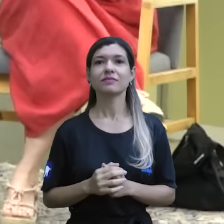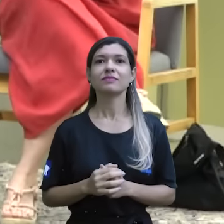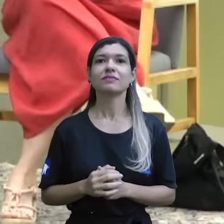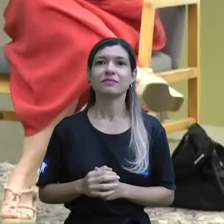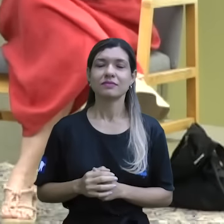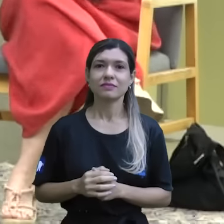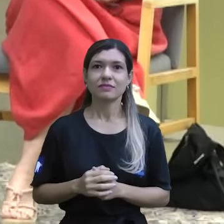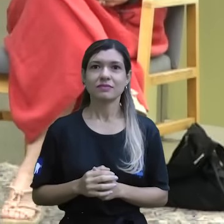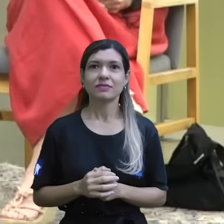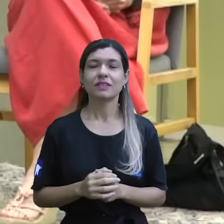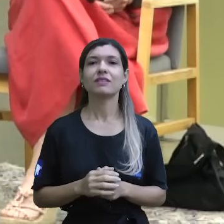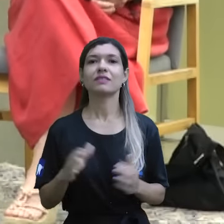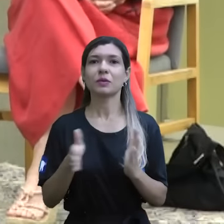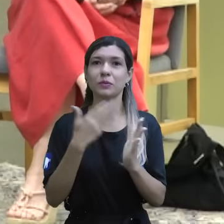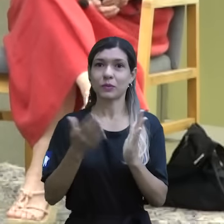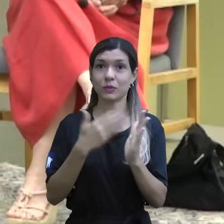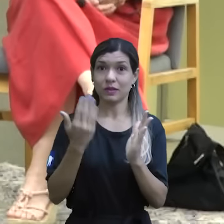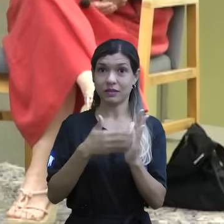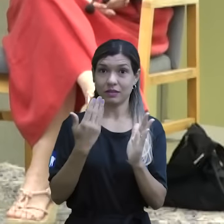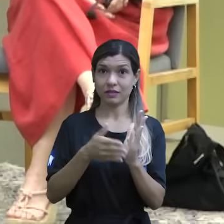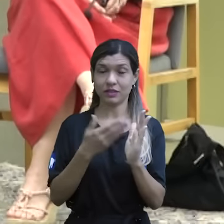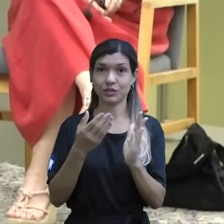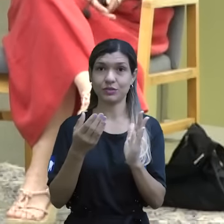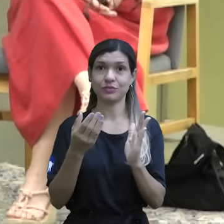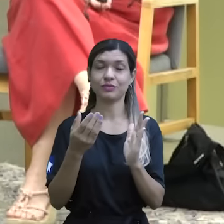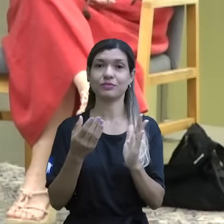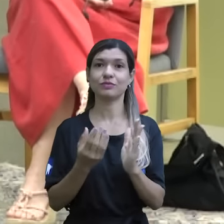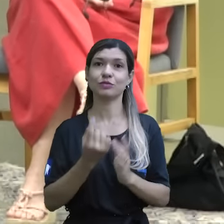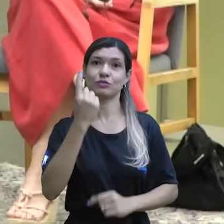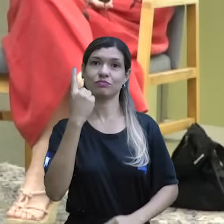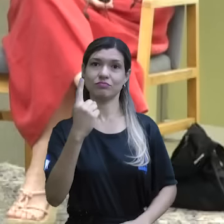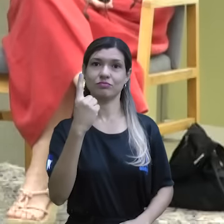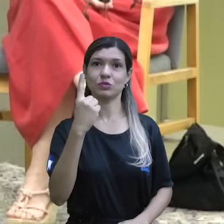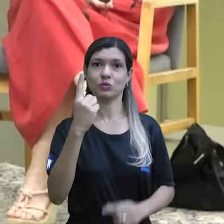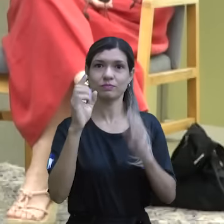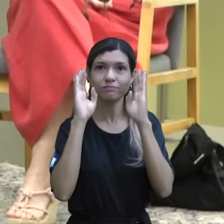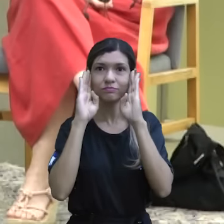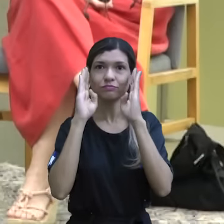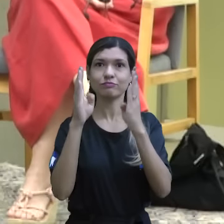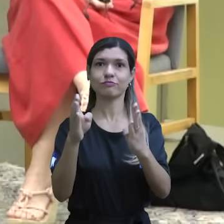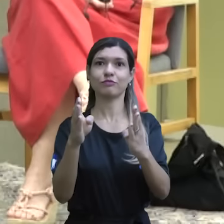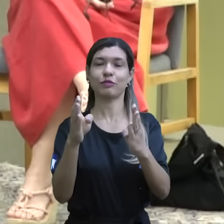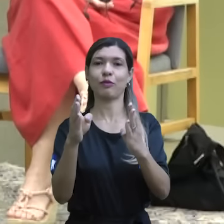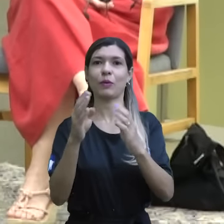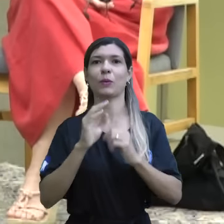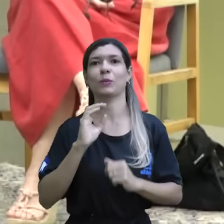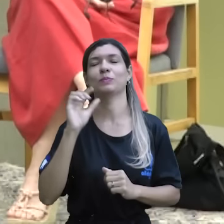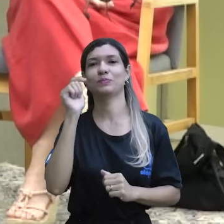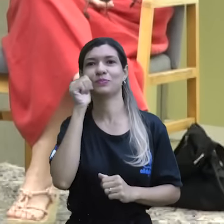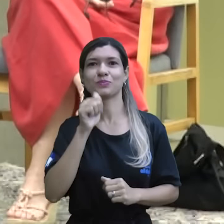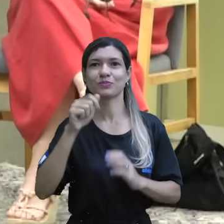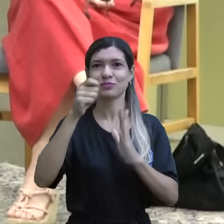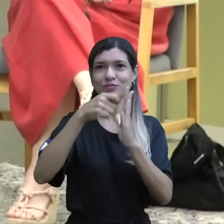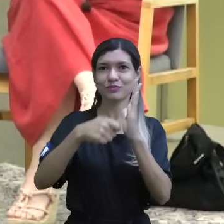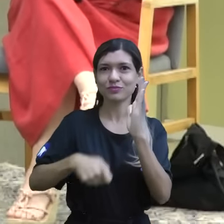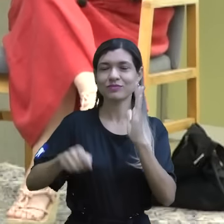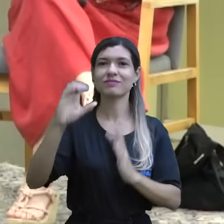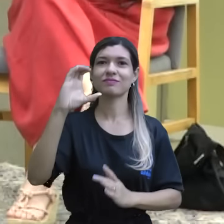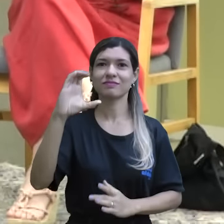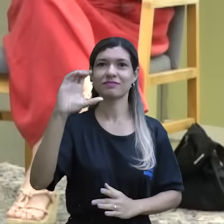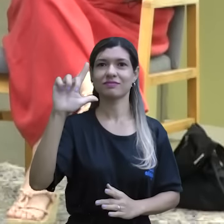bem, tá? E o debate é sobre o livro, né, Paixão Segundo GH. E vocês podem